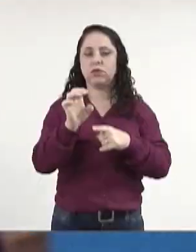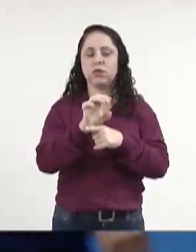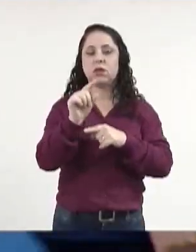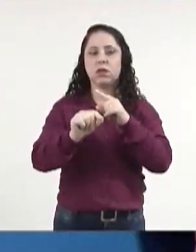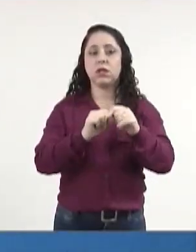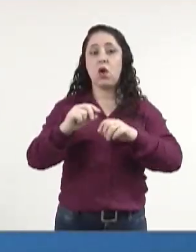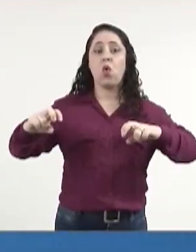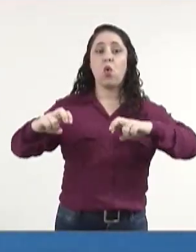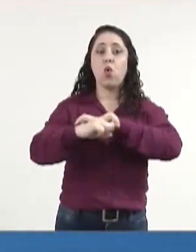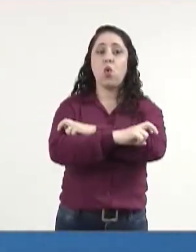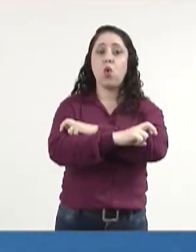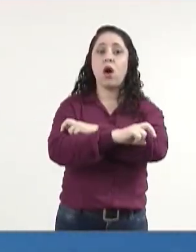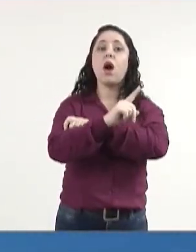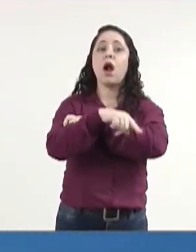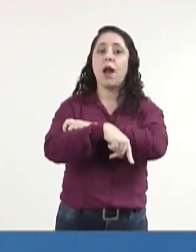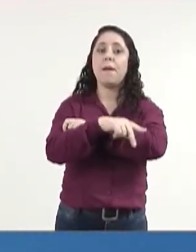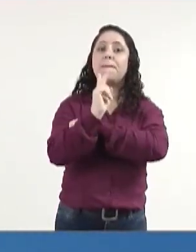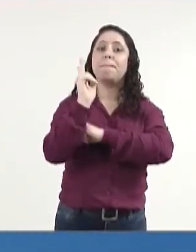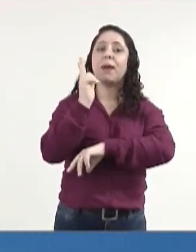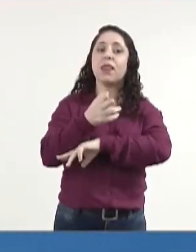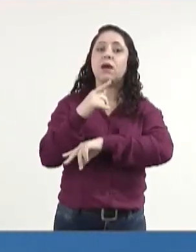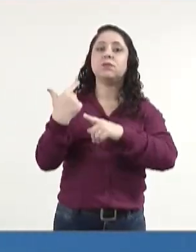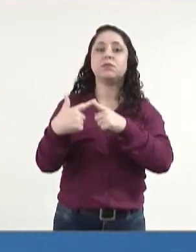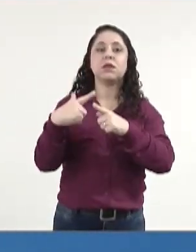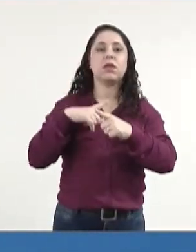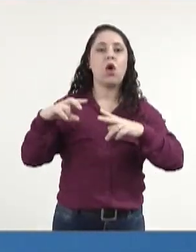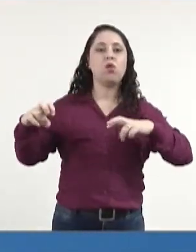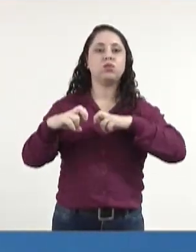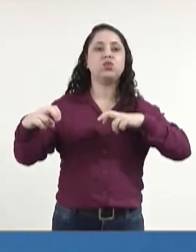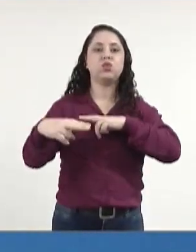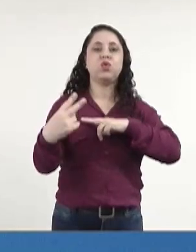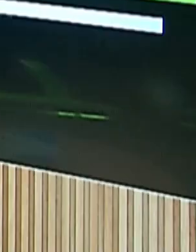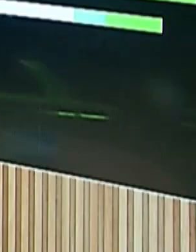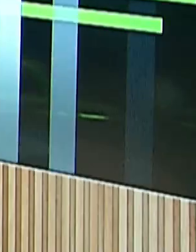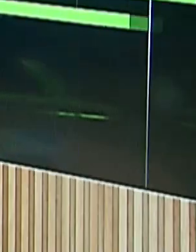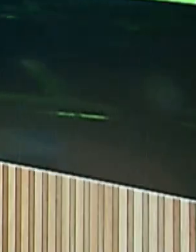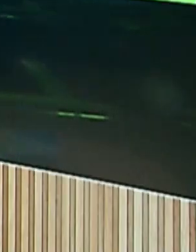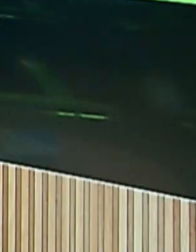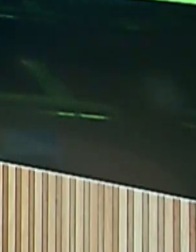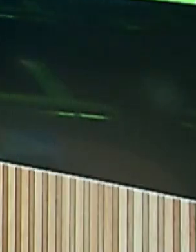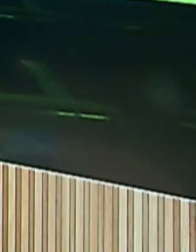Grosso do Sul que rodovia pedagiada ela tem que ser duplicada.